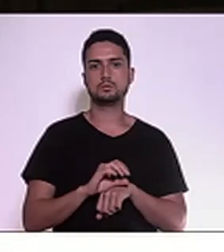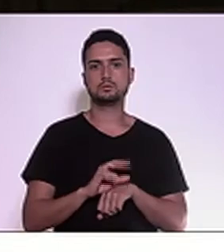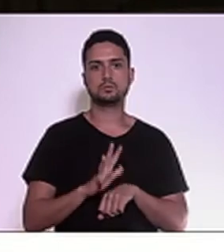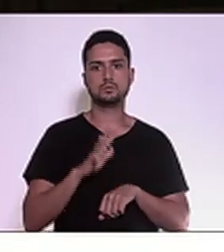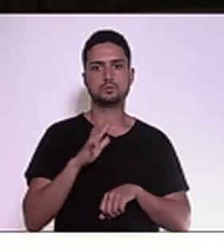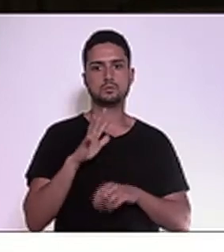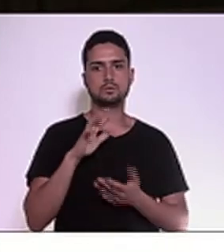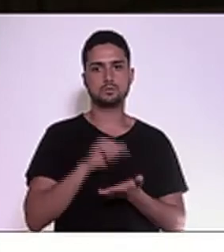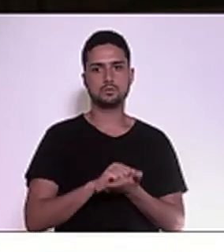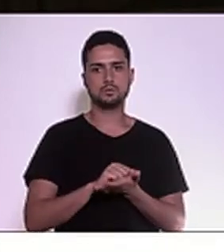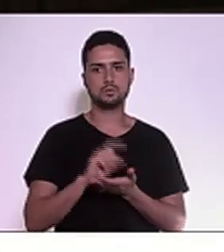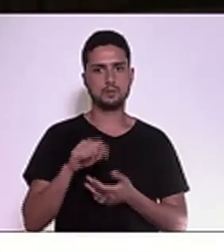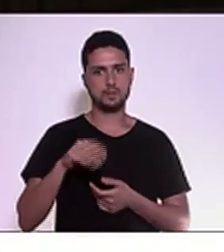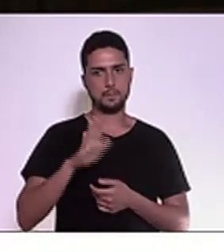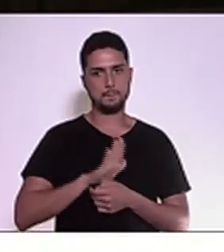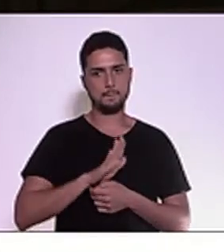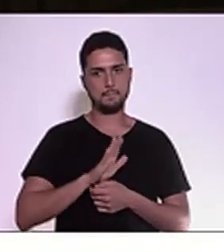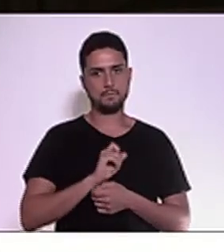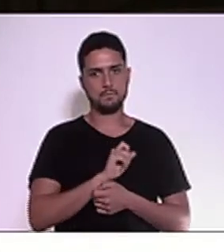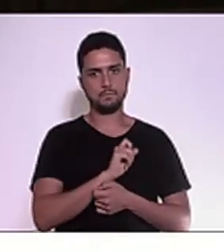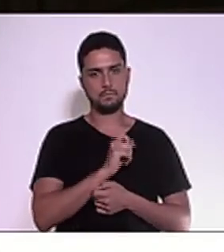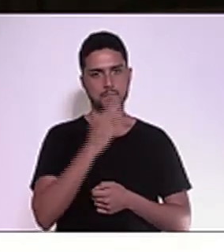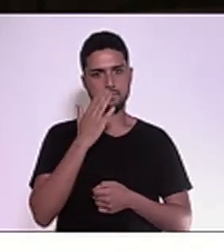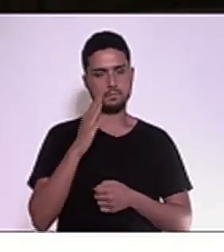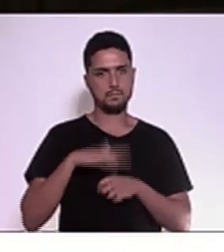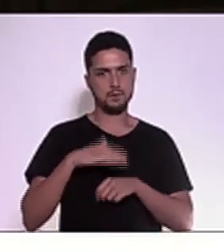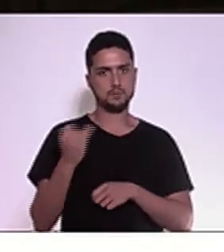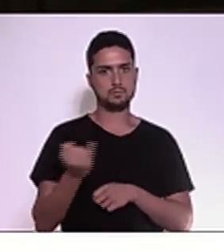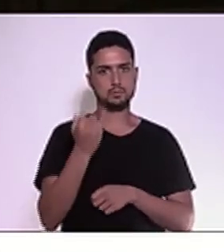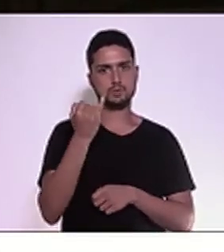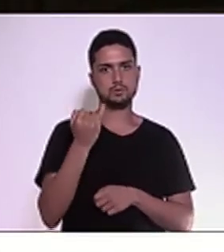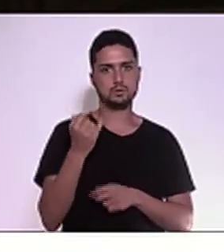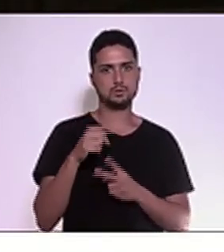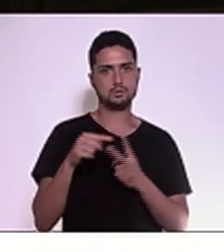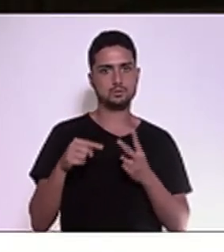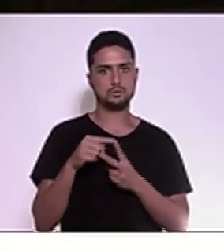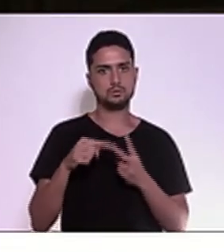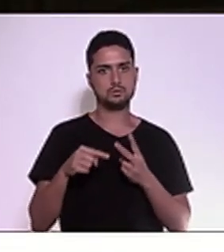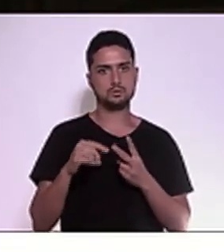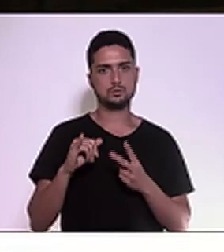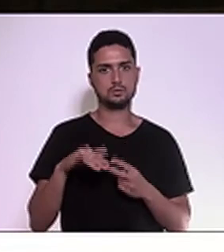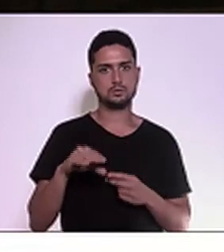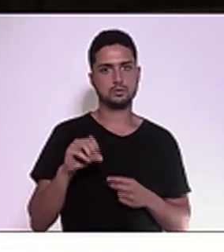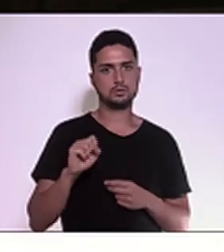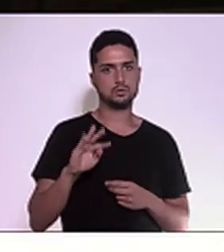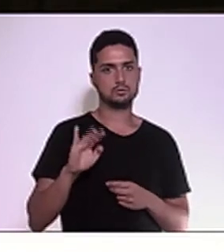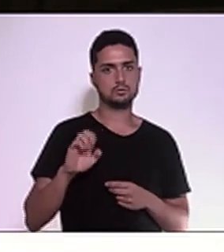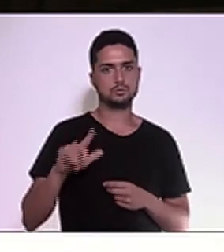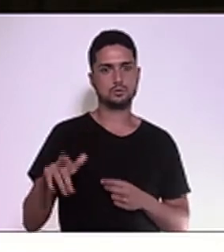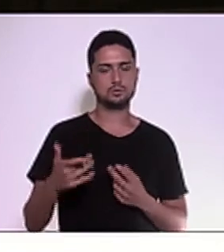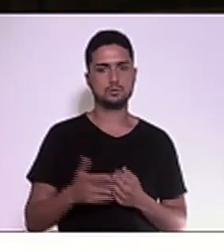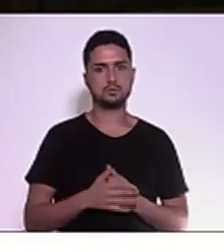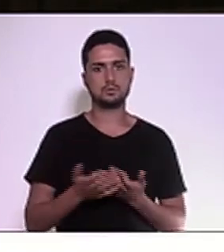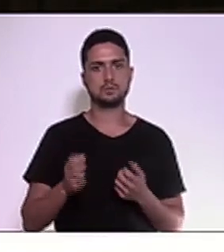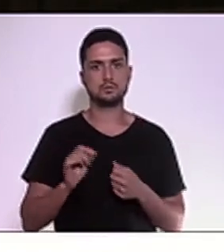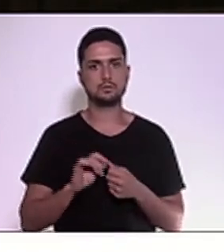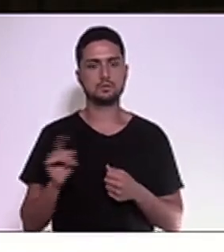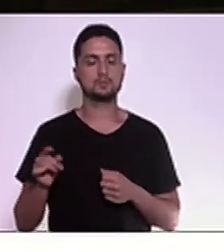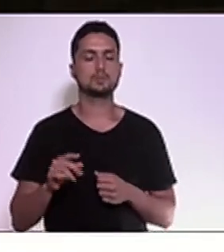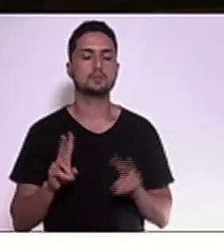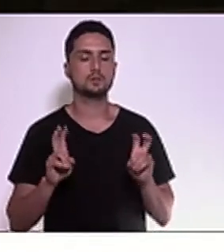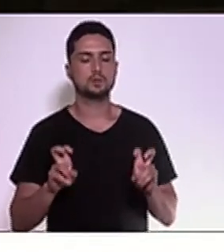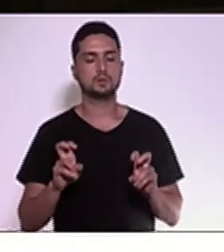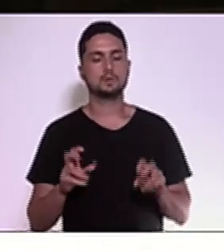e obviamente superior a esses dois dispositivos infraconstitucionais. Portanto, é a decisão que quero fazer, tanto em relação